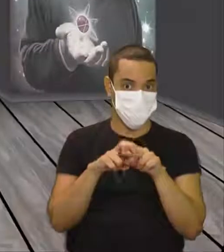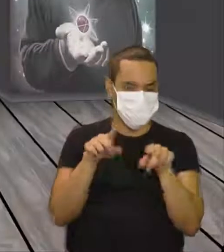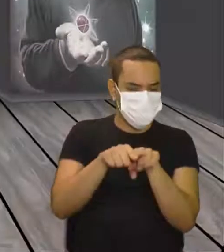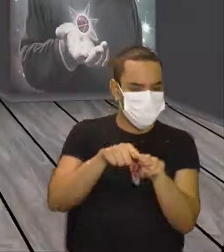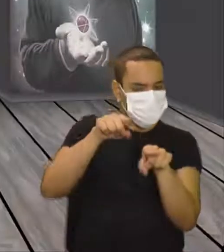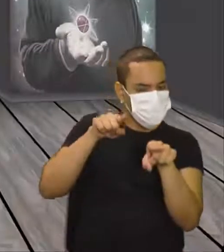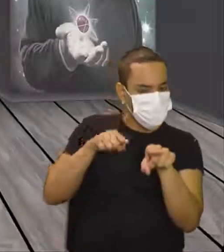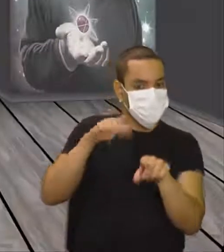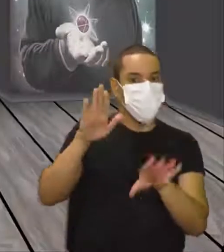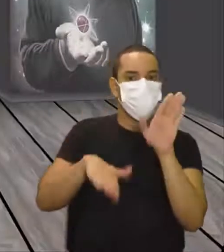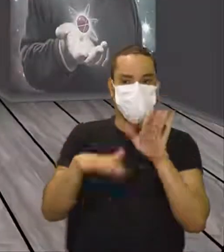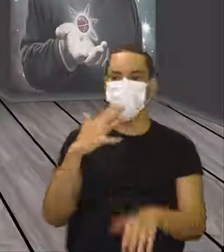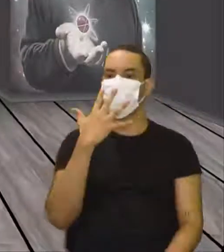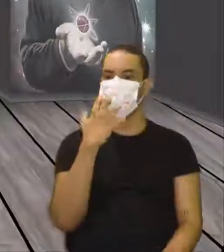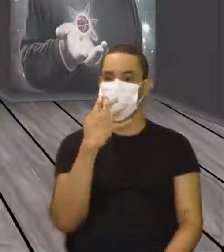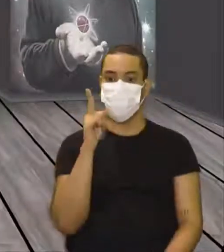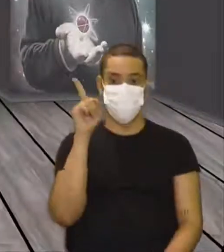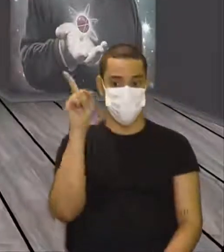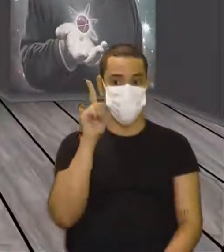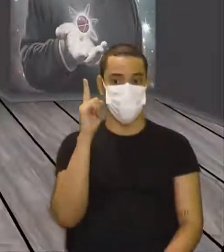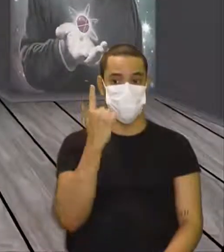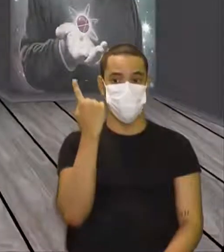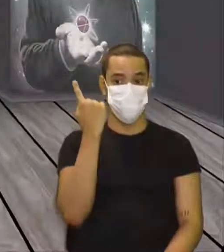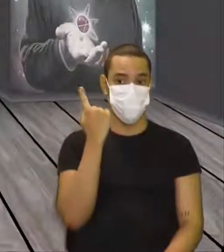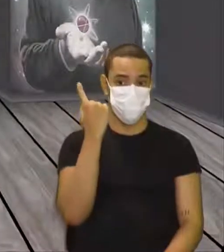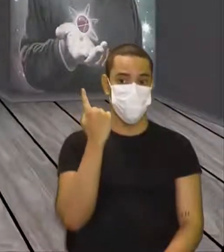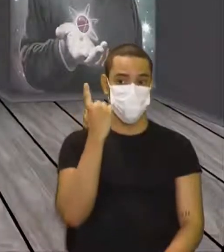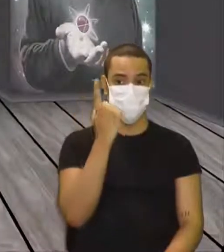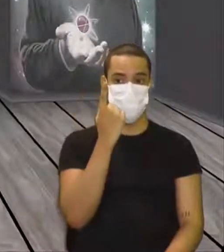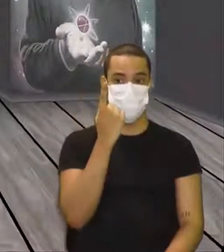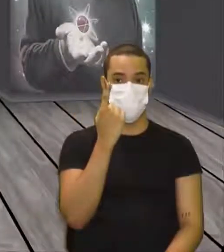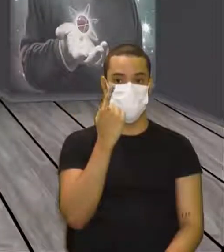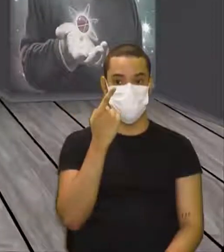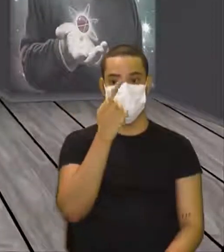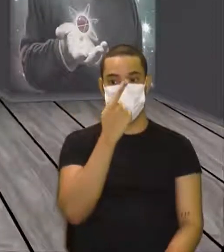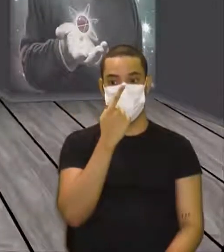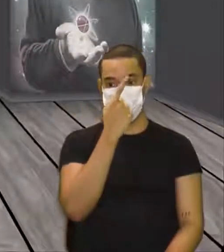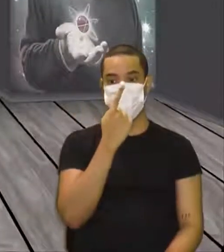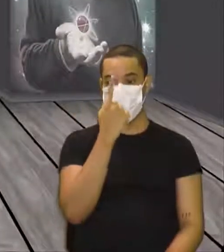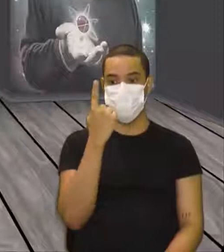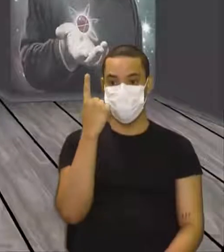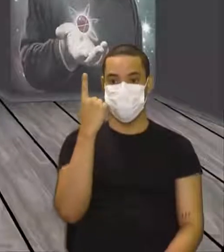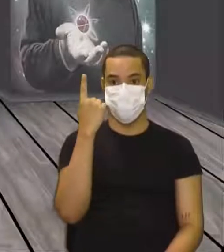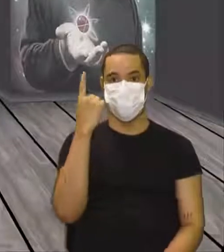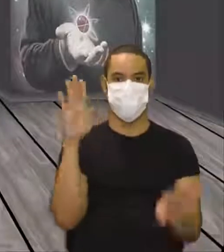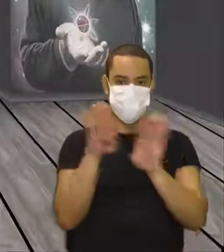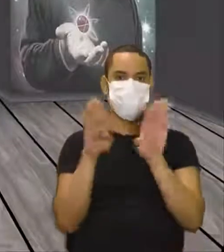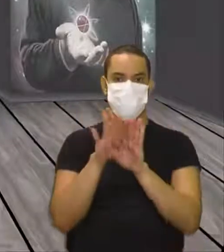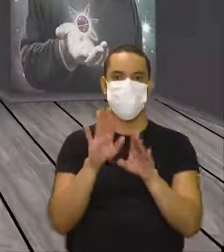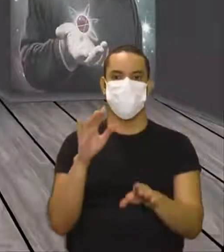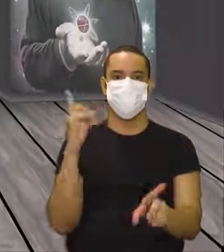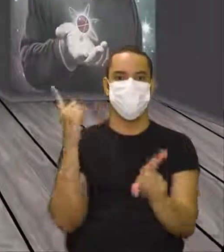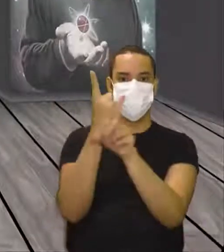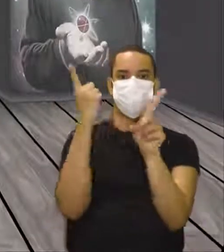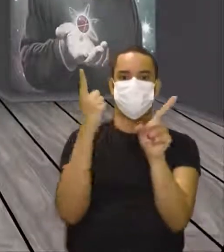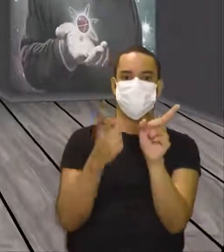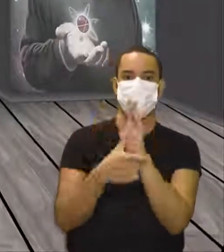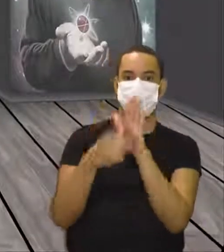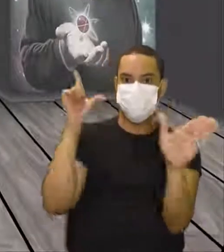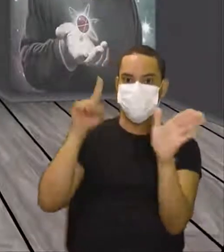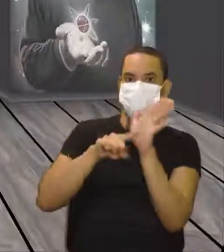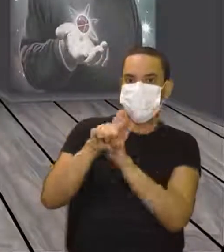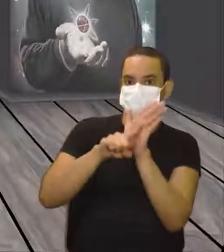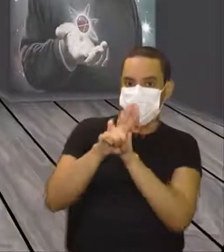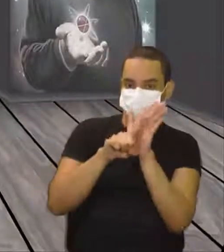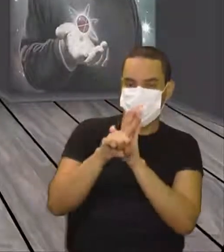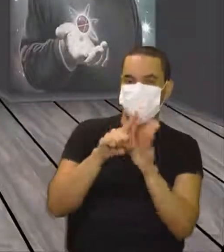até isso o Albert Einstein previu. Mesmo não tendo toda essa telecomunicação que tem hoje. Mas ele já previa e disse